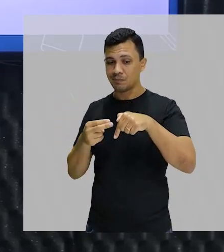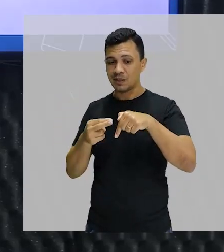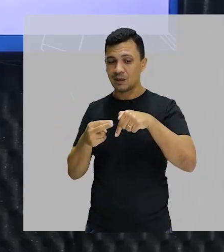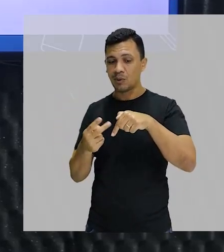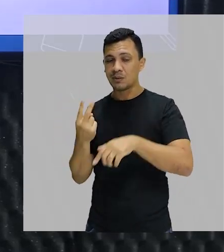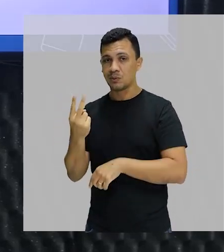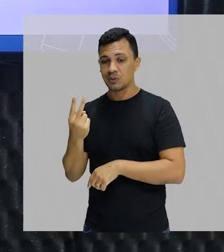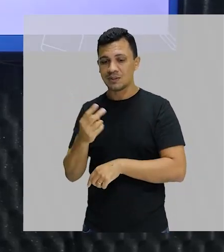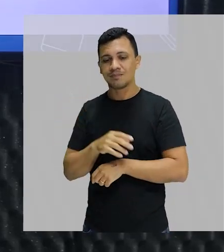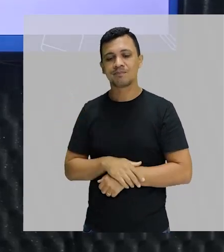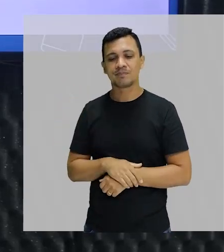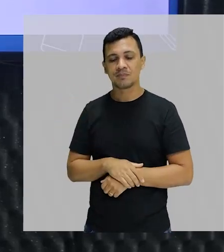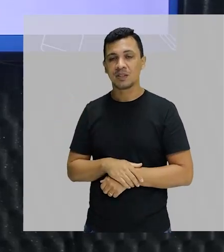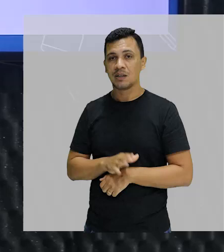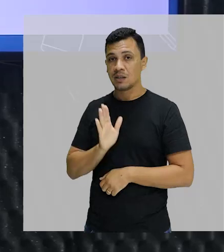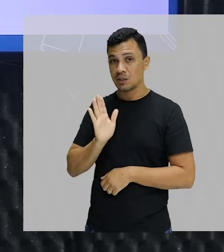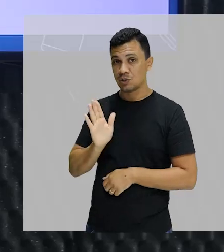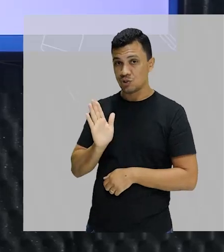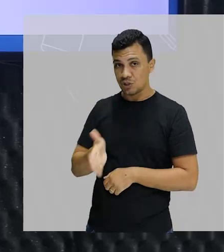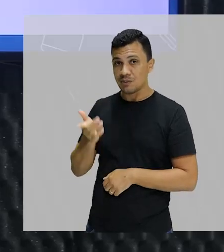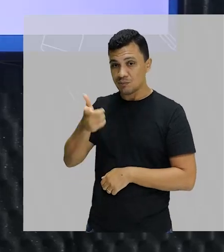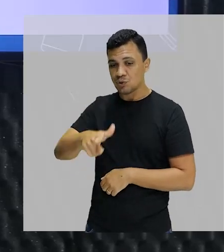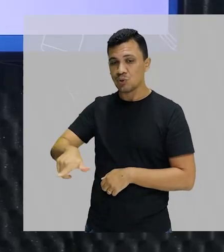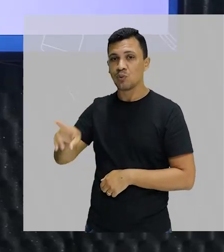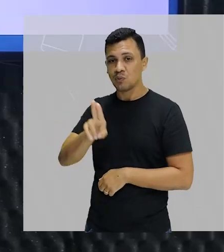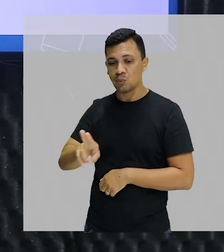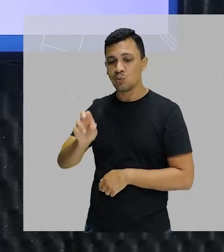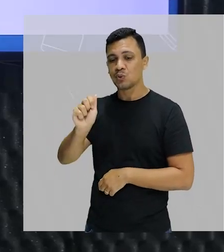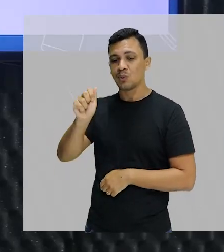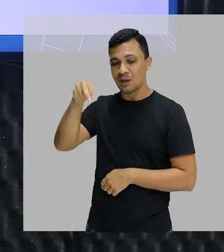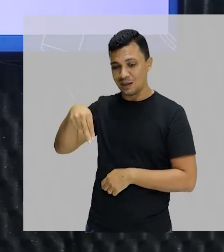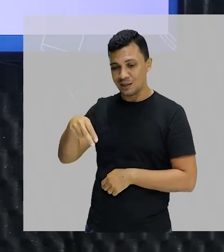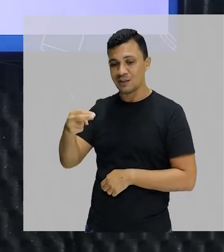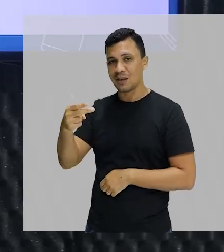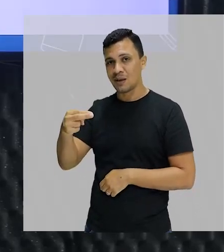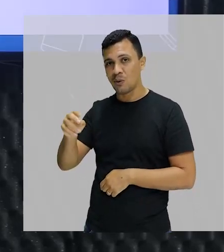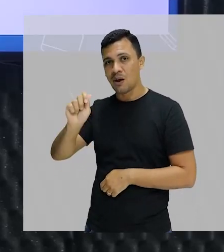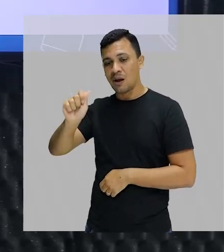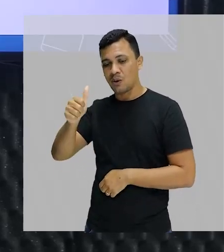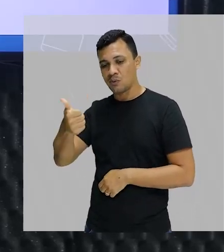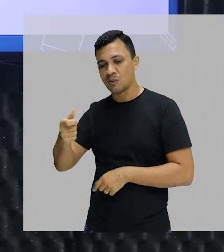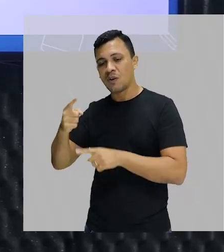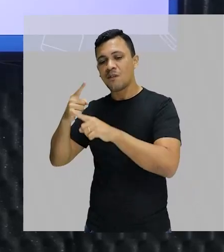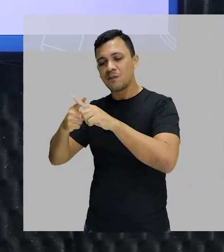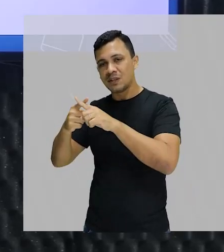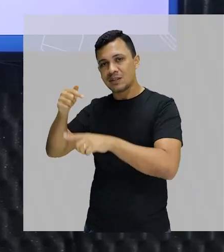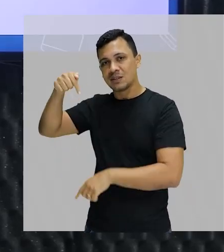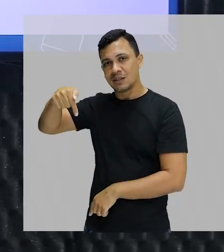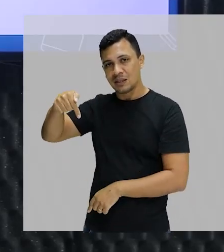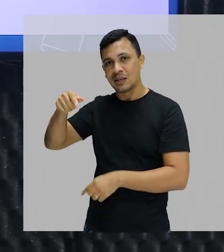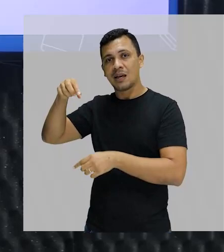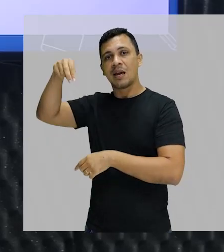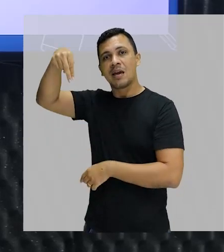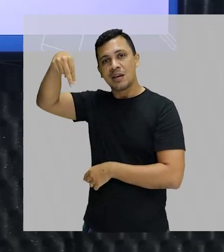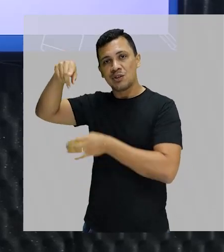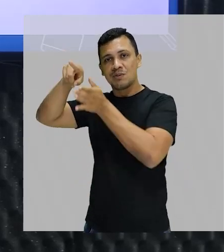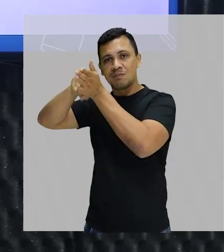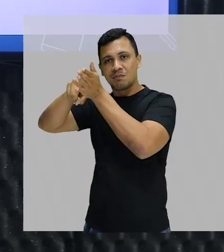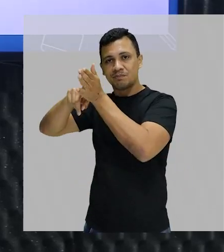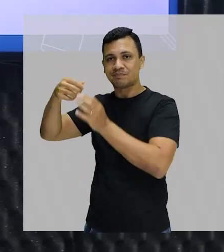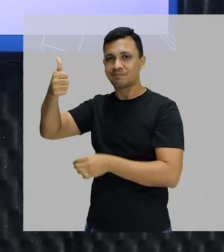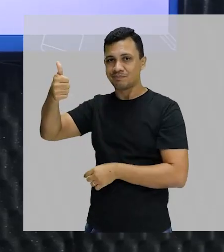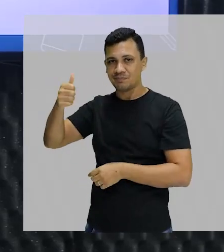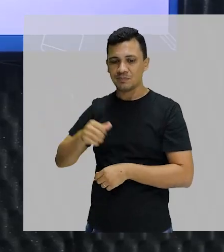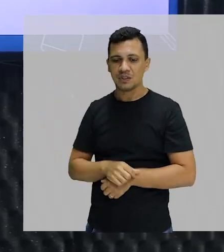posta, tá? E já vamos novamente fazer uso do termo geral: AN igual a A1 vezes Q elevado a N menos 1.